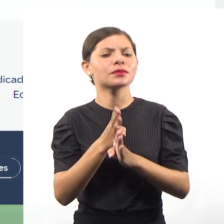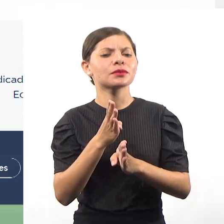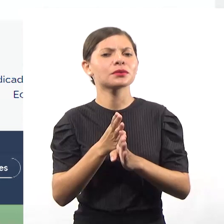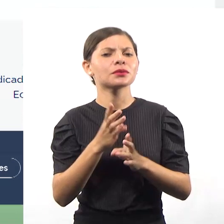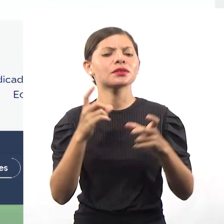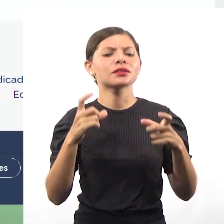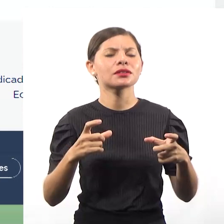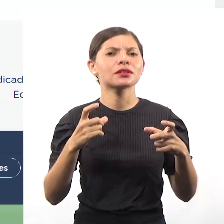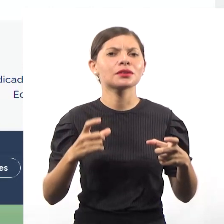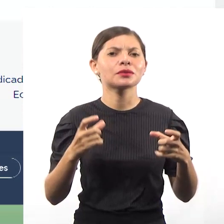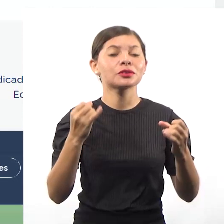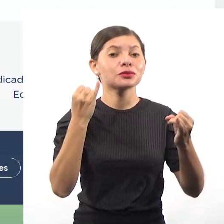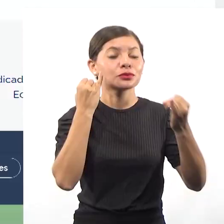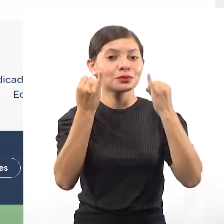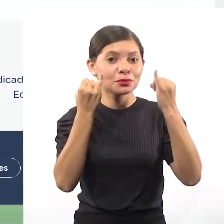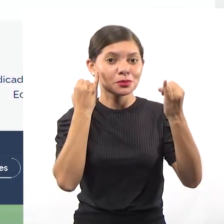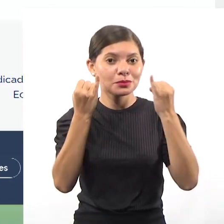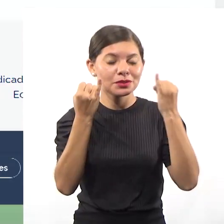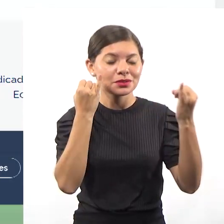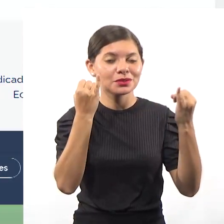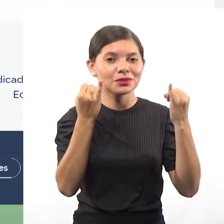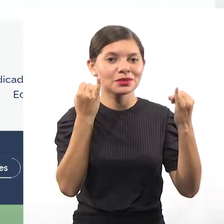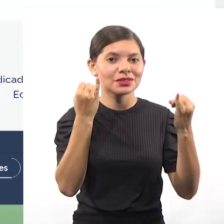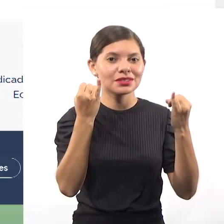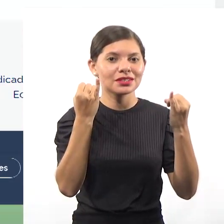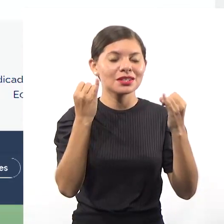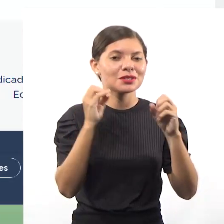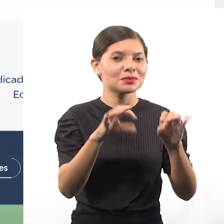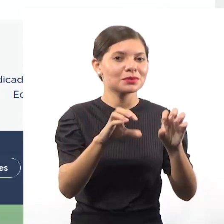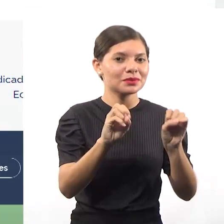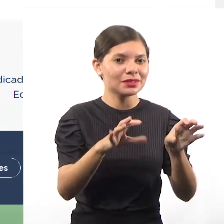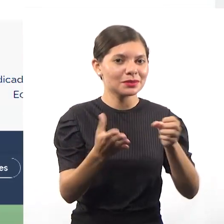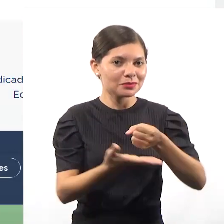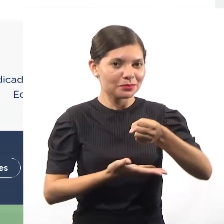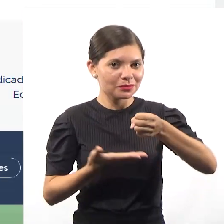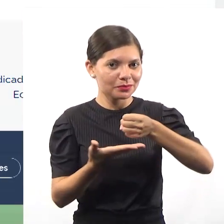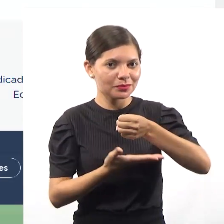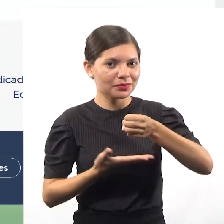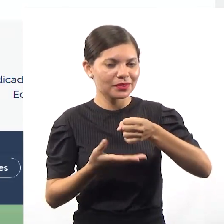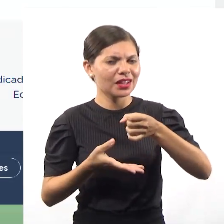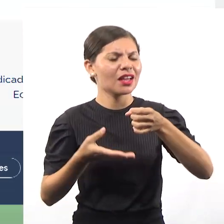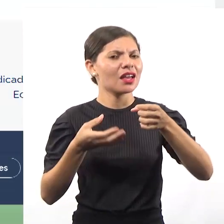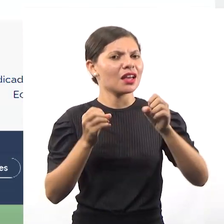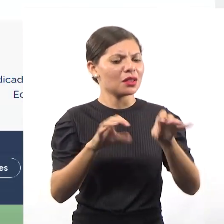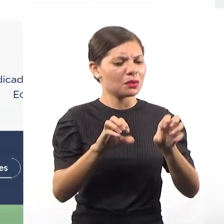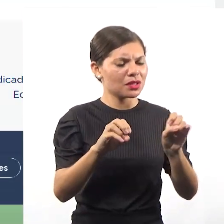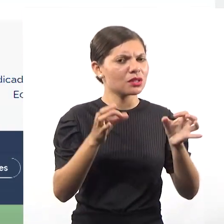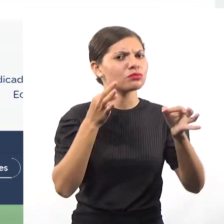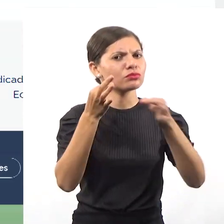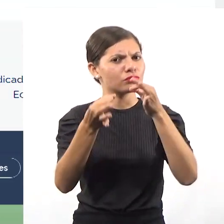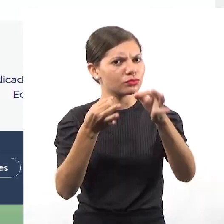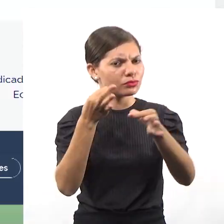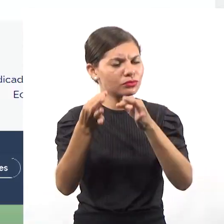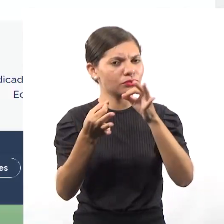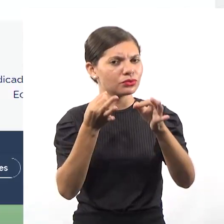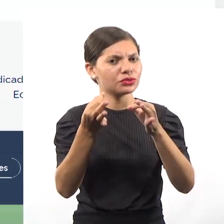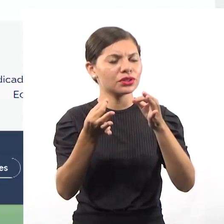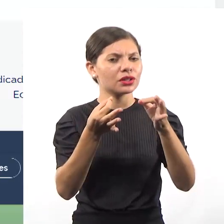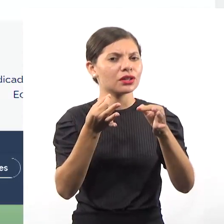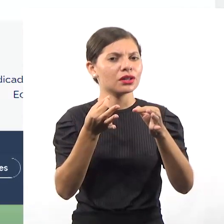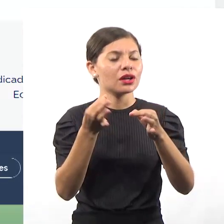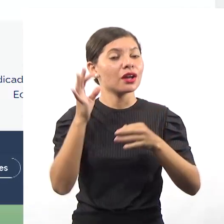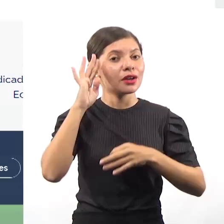aqui informações sobre a educação básica. A gente não está dizendo lá que é uma educação crítica. Bom, uma educação